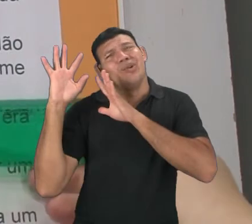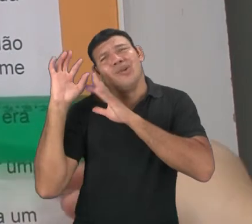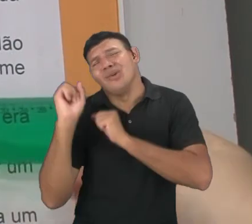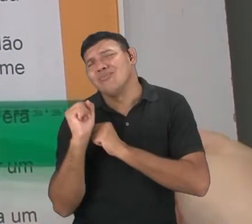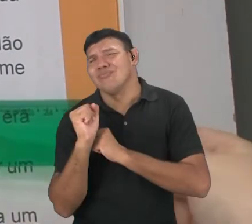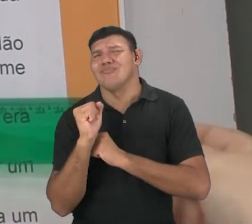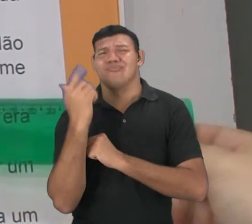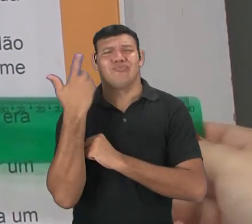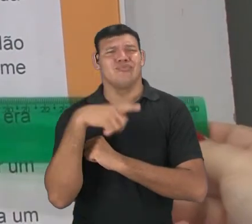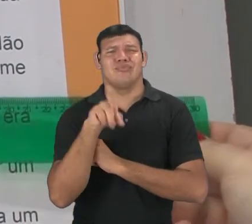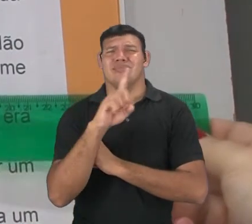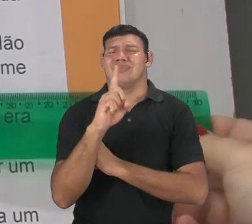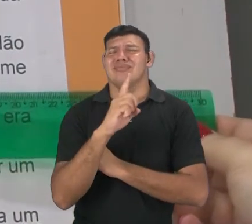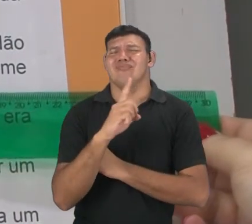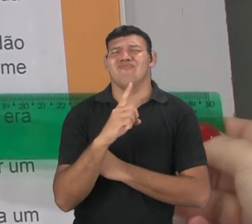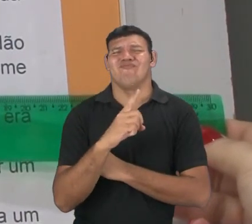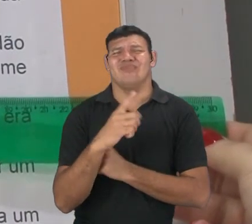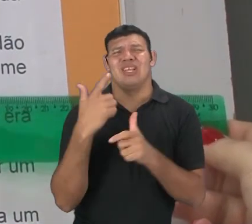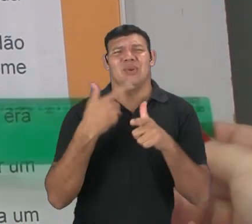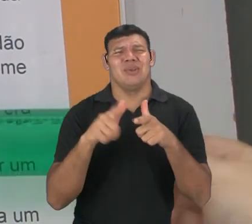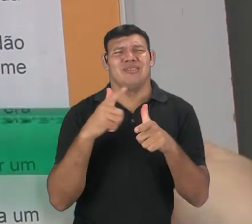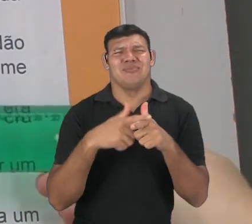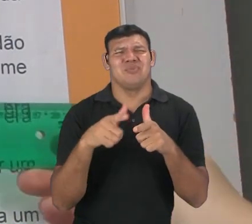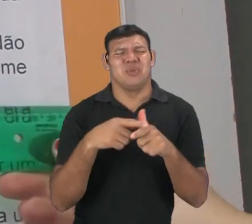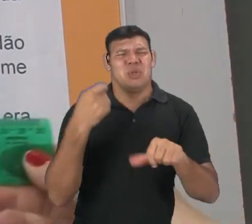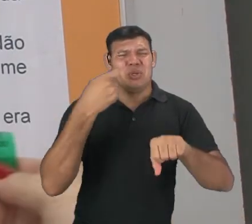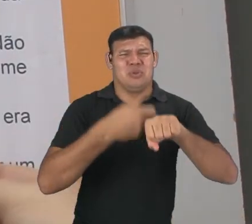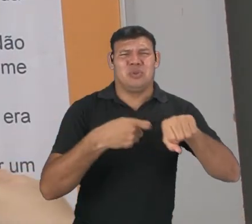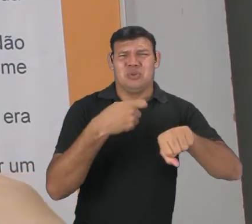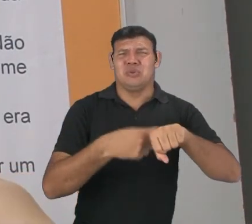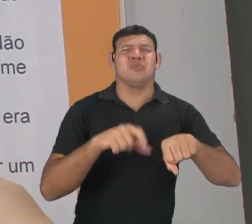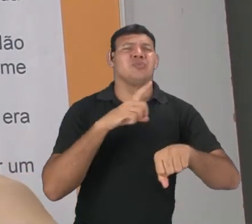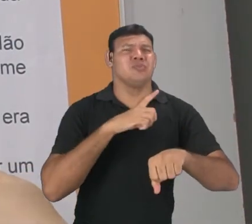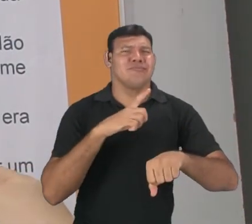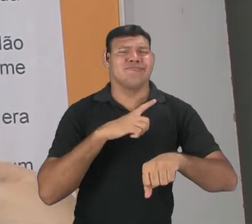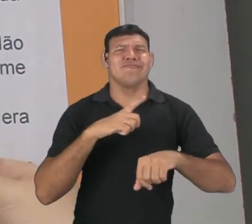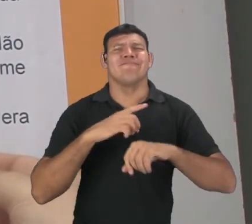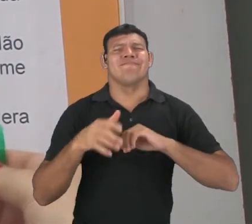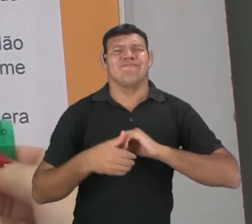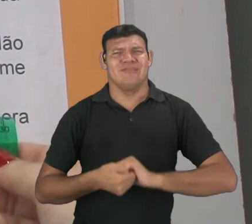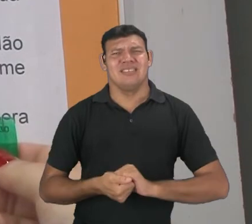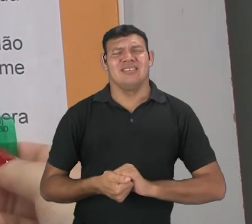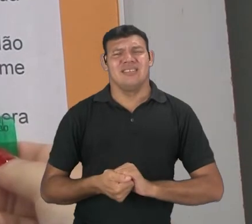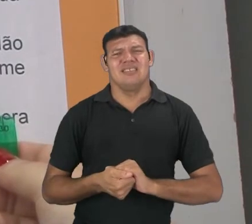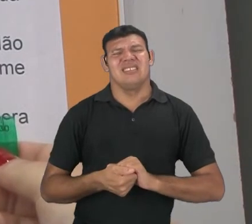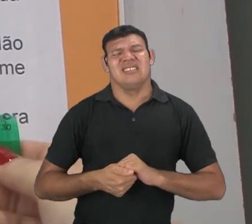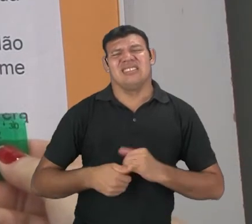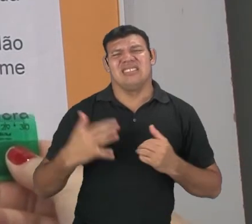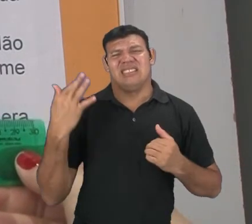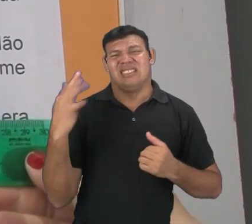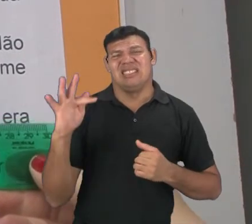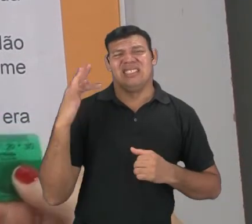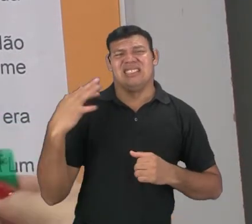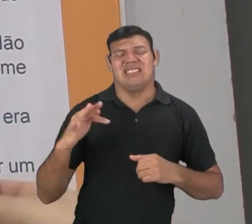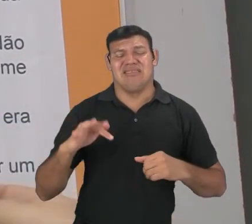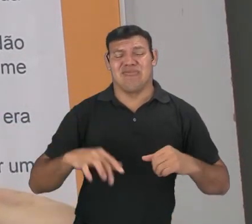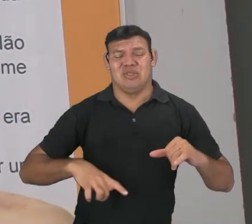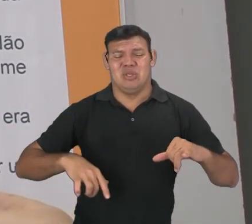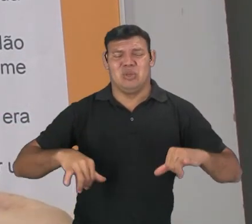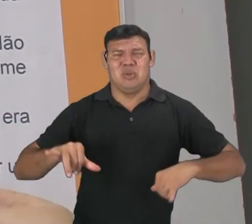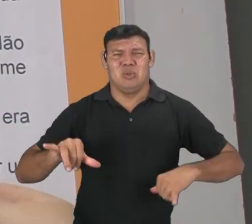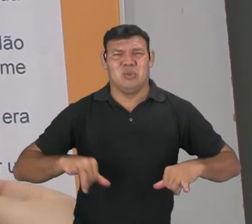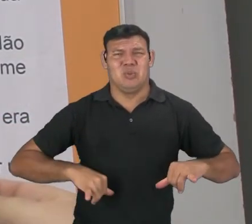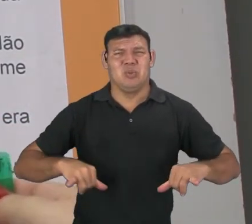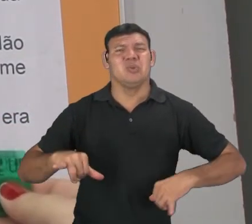moça. "Havia algo duro na minha cama e me deixou até machucadas, roxas no